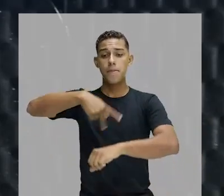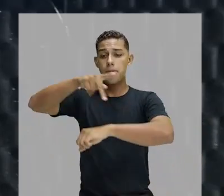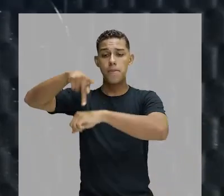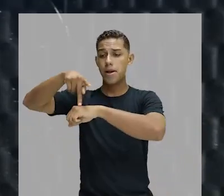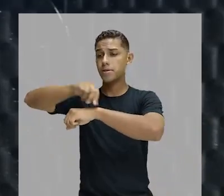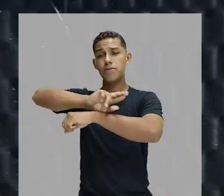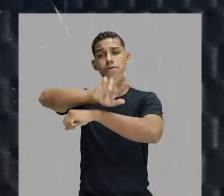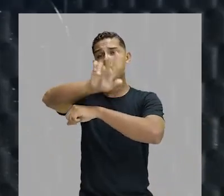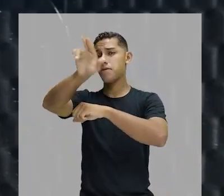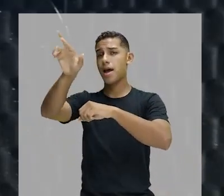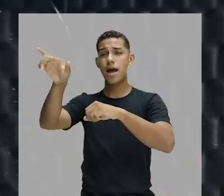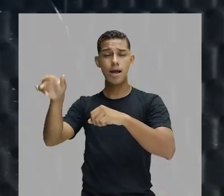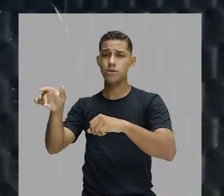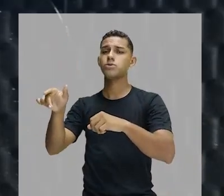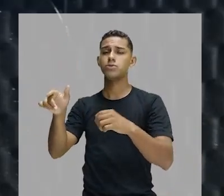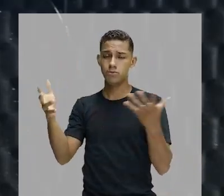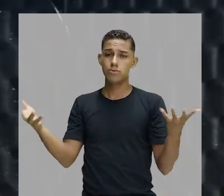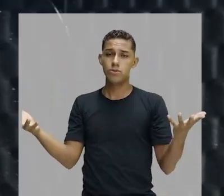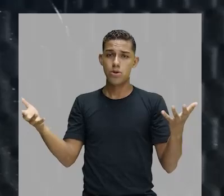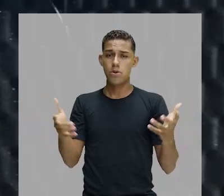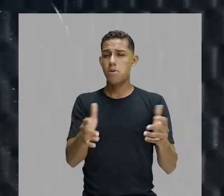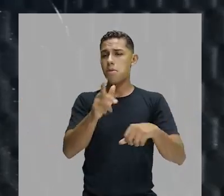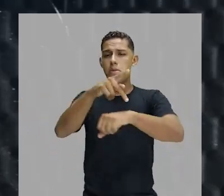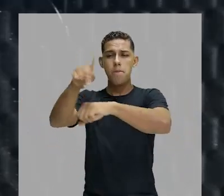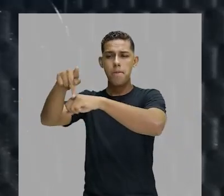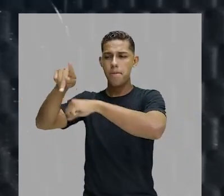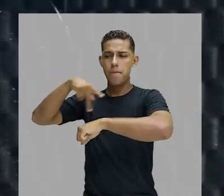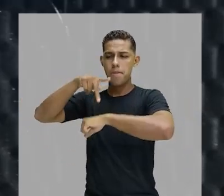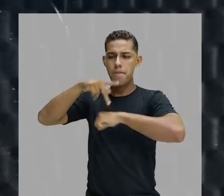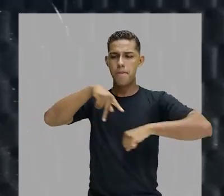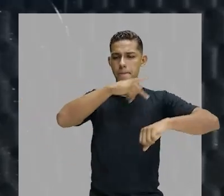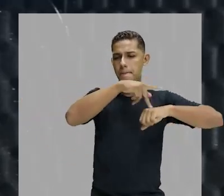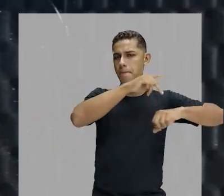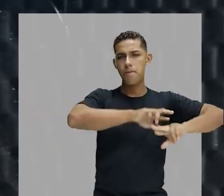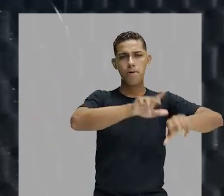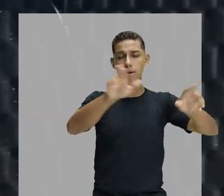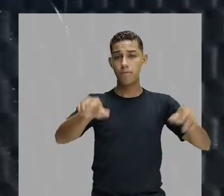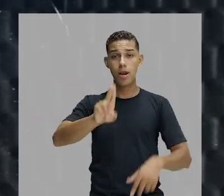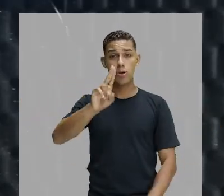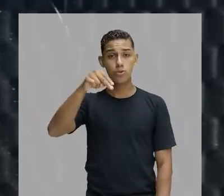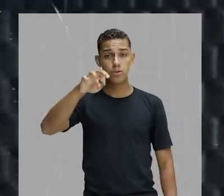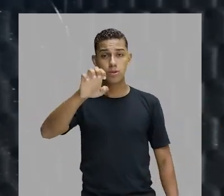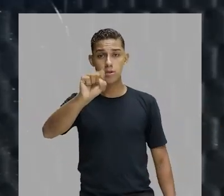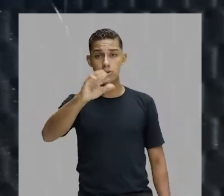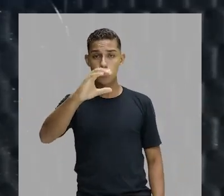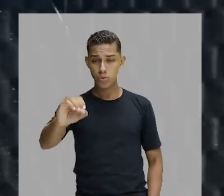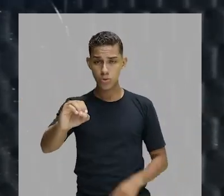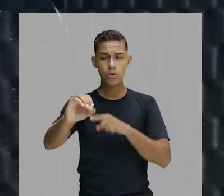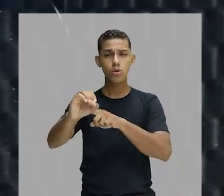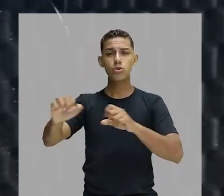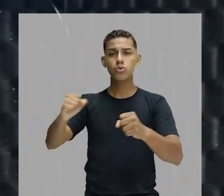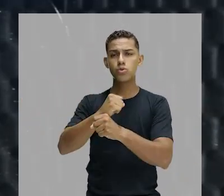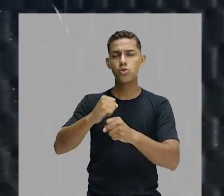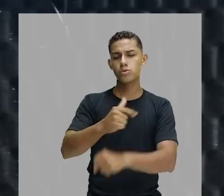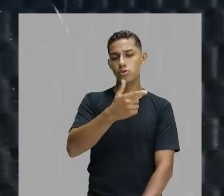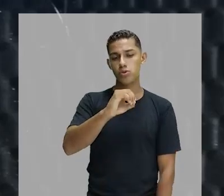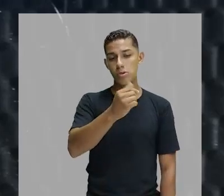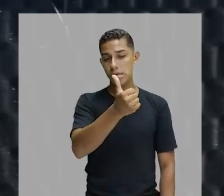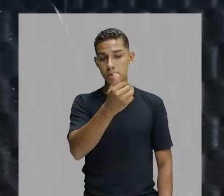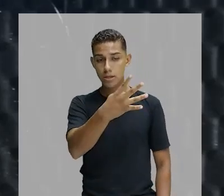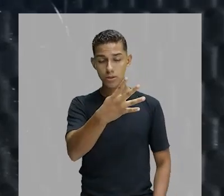presença desses africanos aqui no Brasil, desde o período colonial, e a partir desse contato, nós